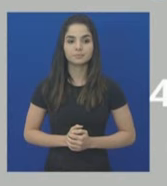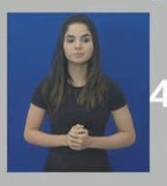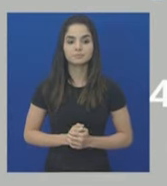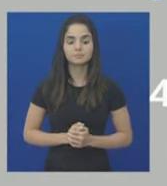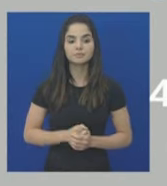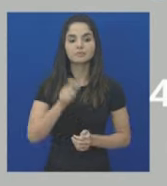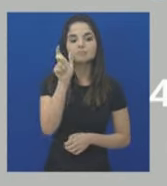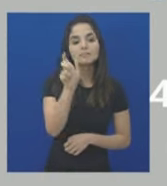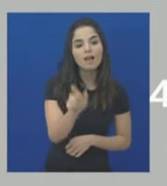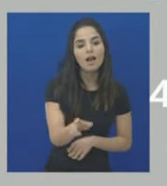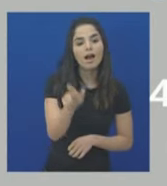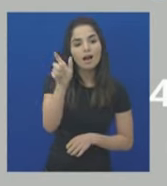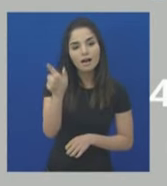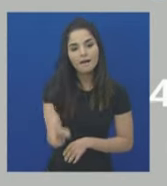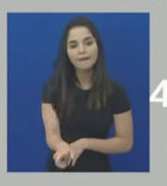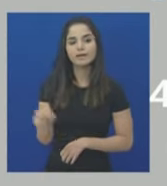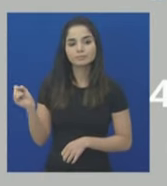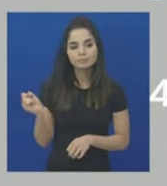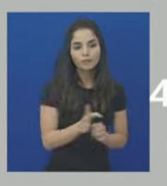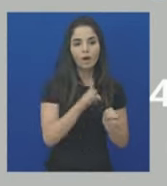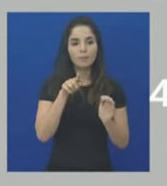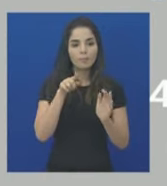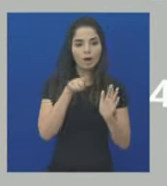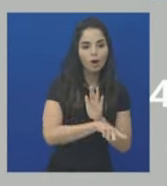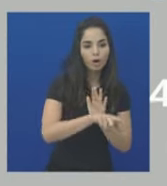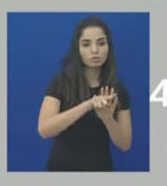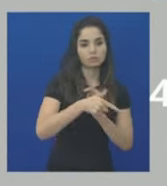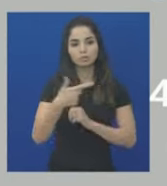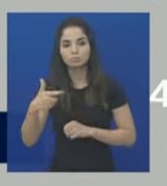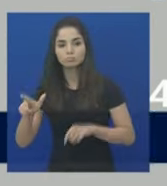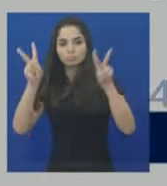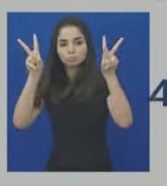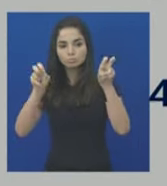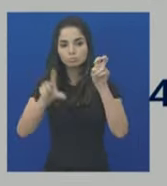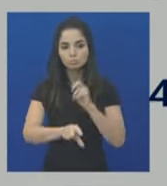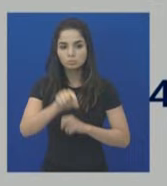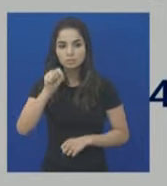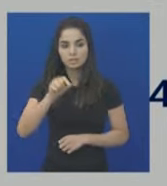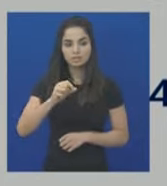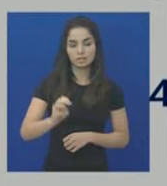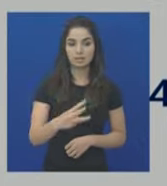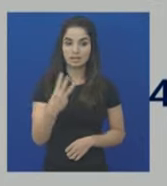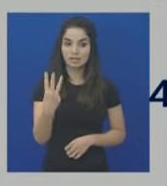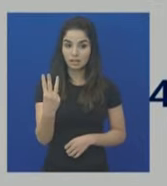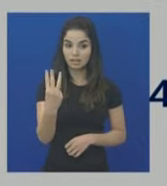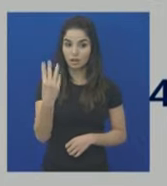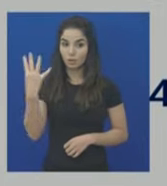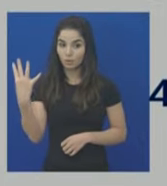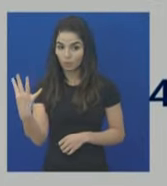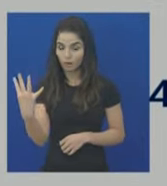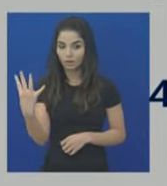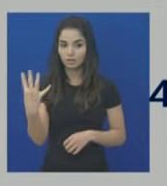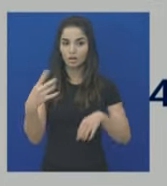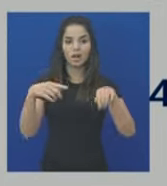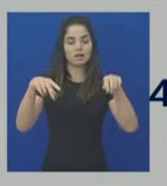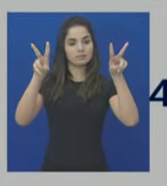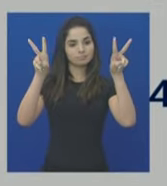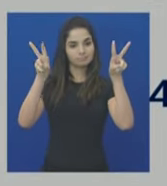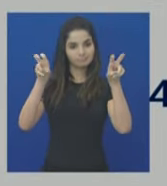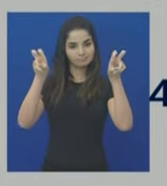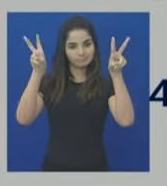A cada nova pergunta, será sorteado um novo tema. No terceiro e quarto blocos, os temas para as